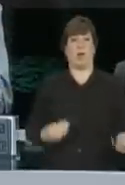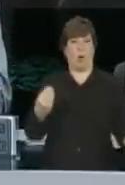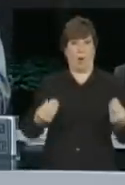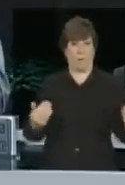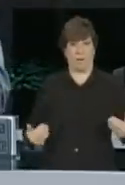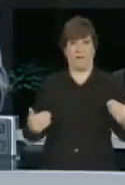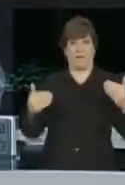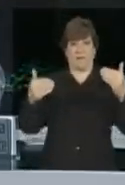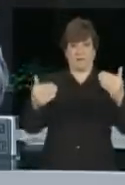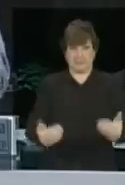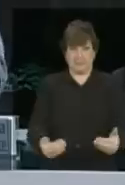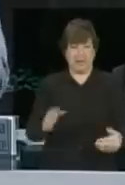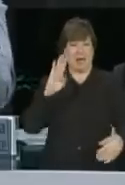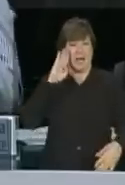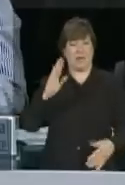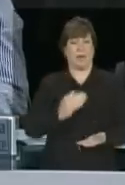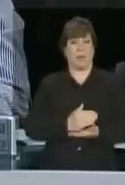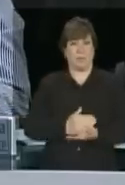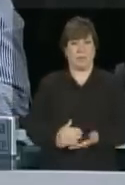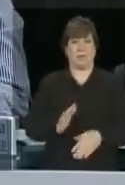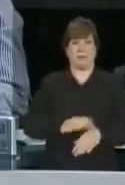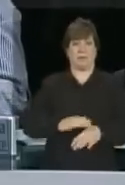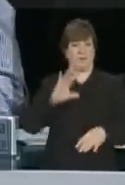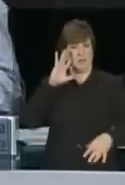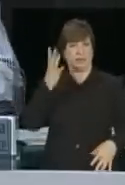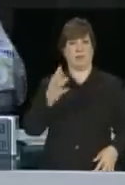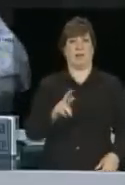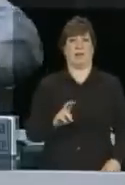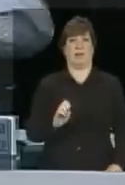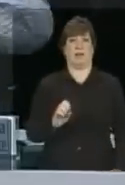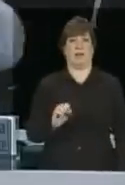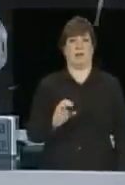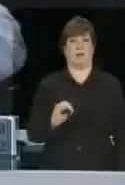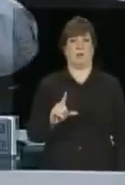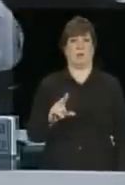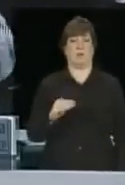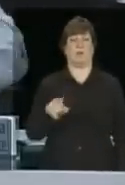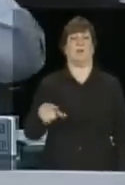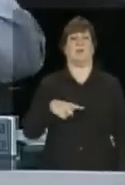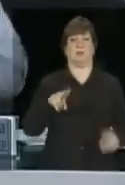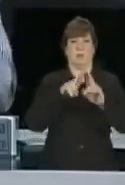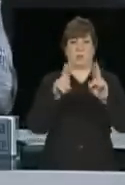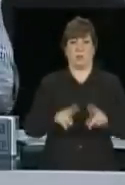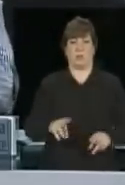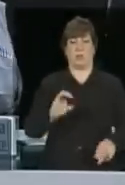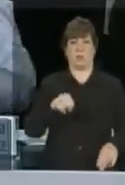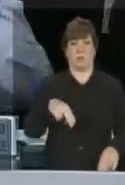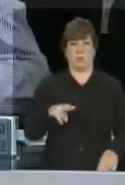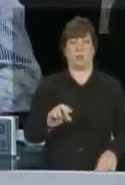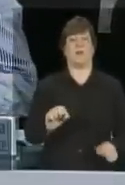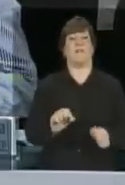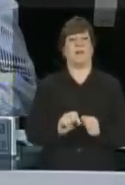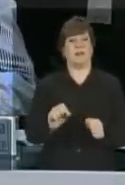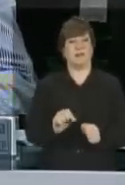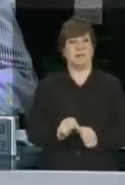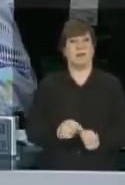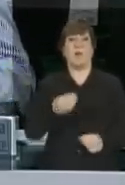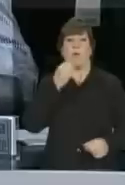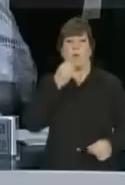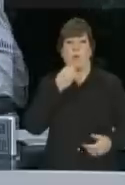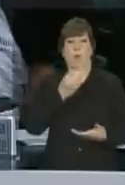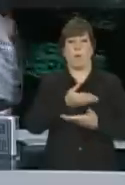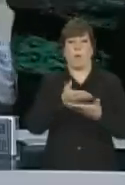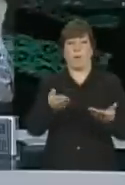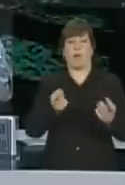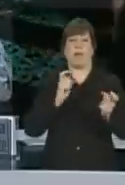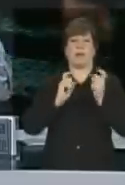resolução das Nações Unidas, que é ampla enquanto a sua concepção, é construir espaços específicos para o debate e para